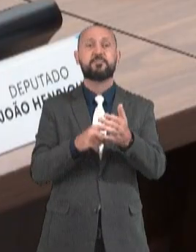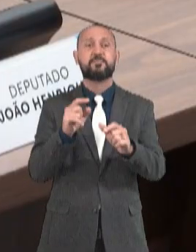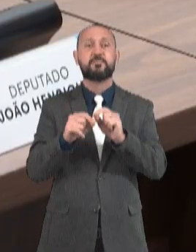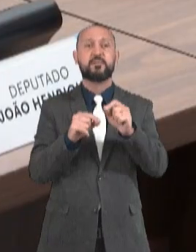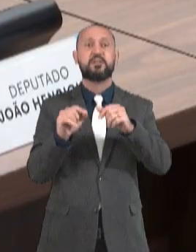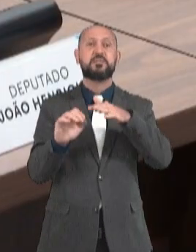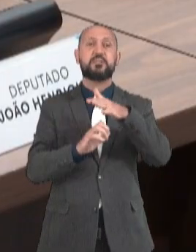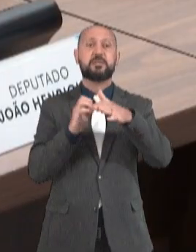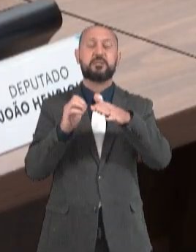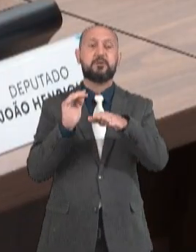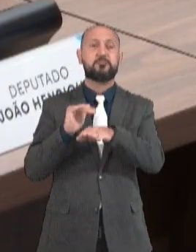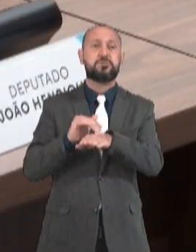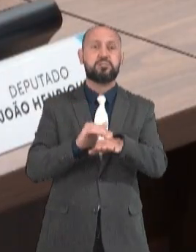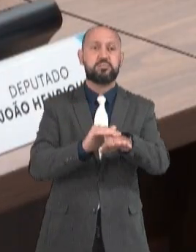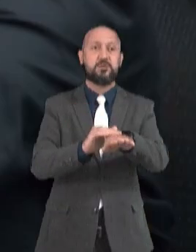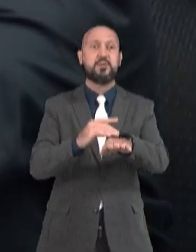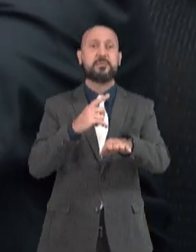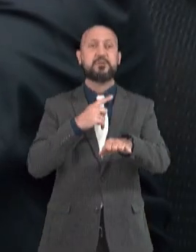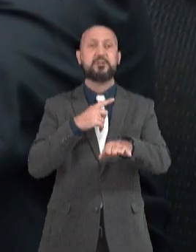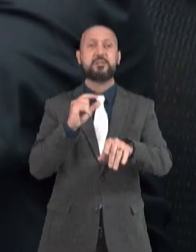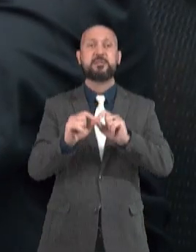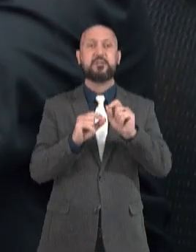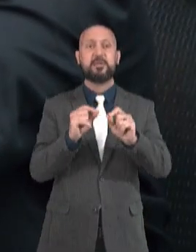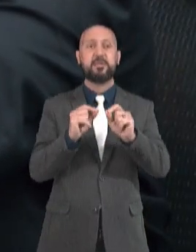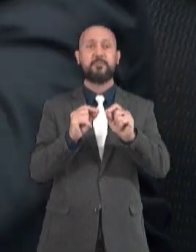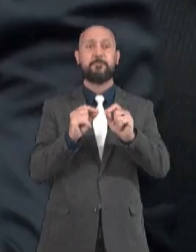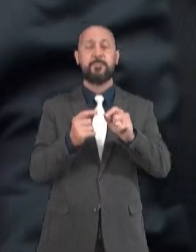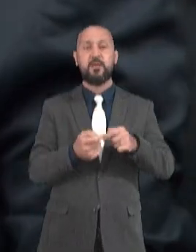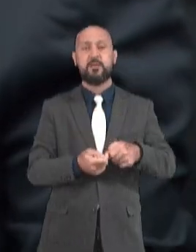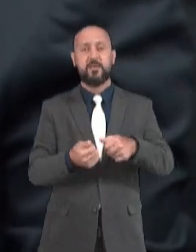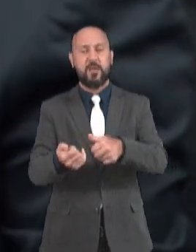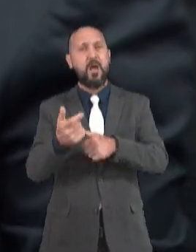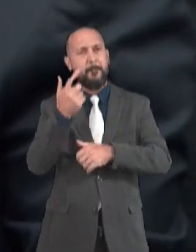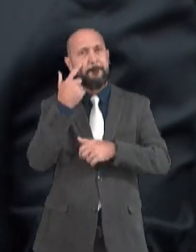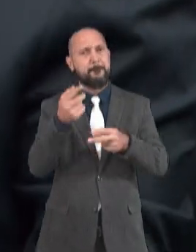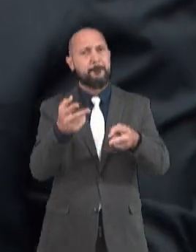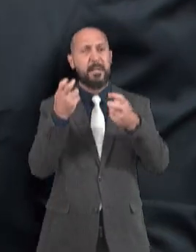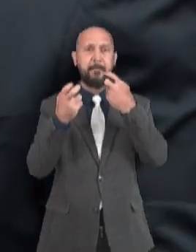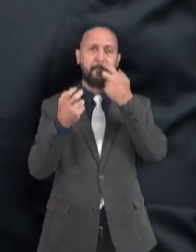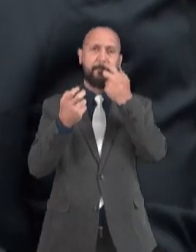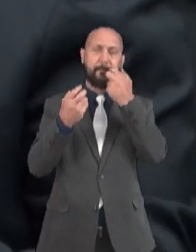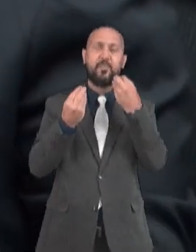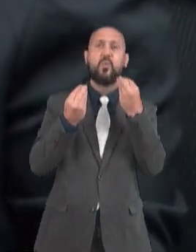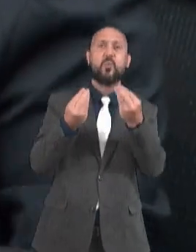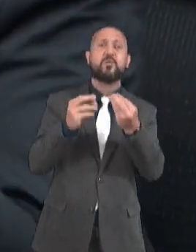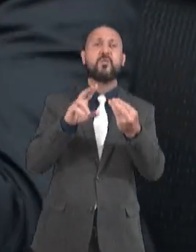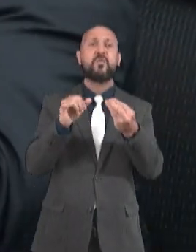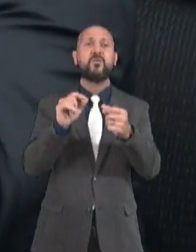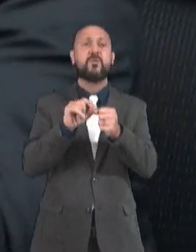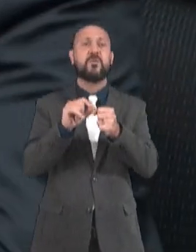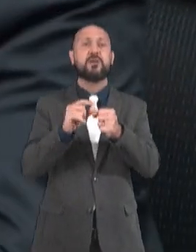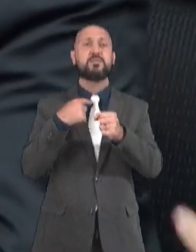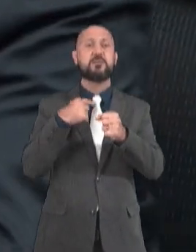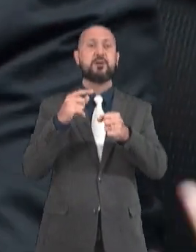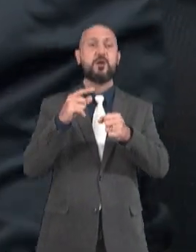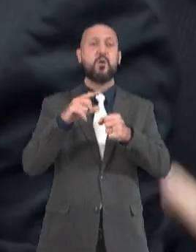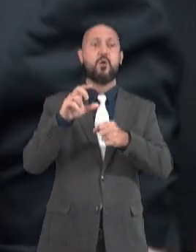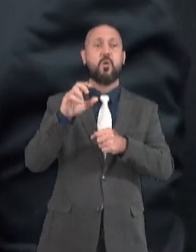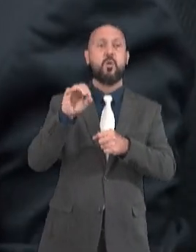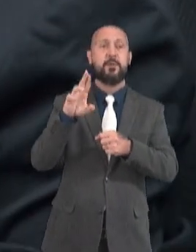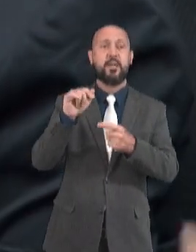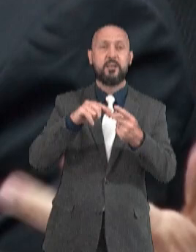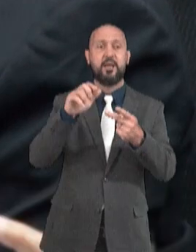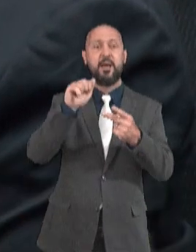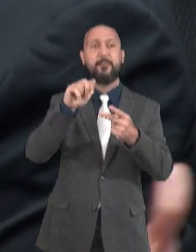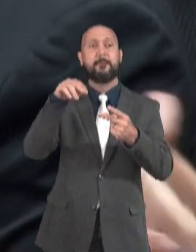que as empresas de transporte tenham que entregar. E perceba, como que nós vamos fazer com o Mercado Livre, com